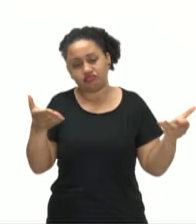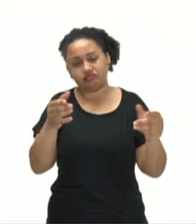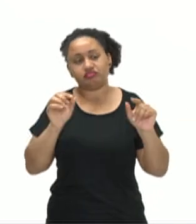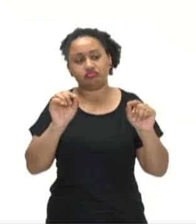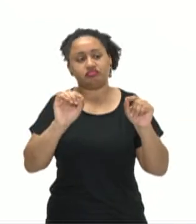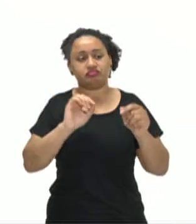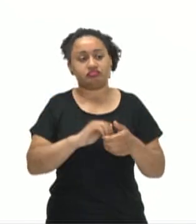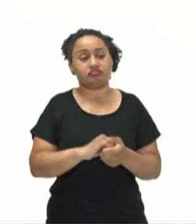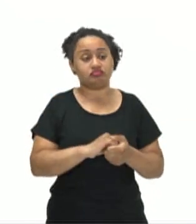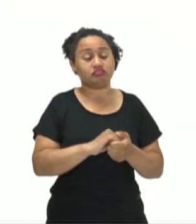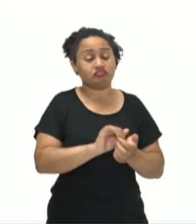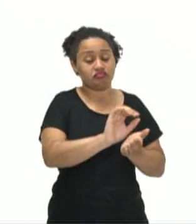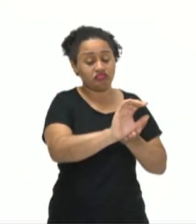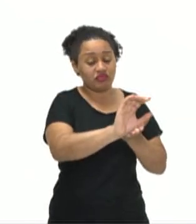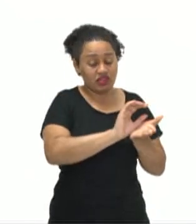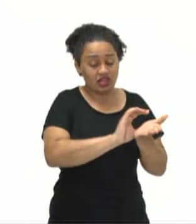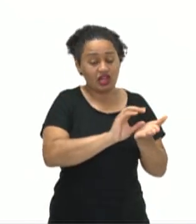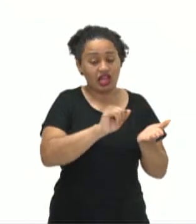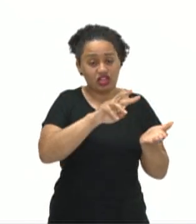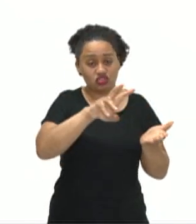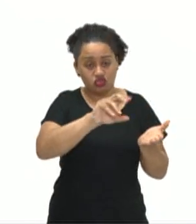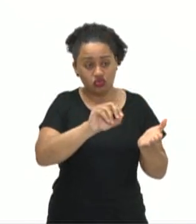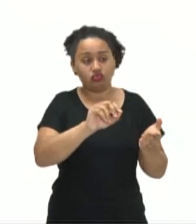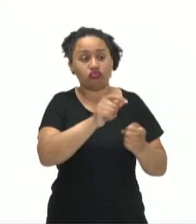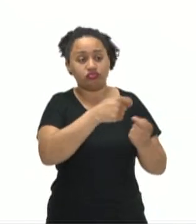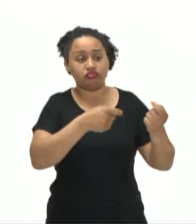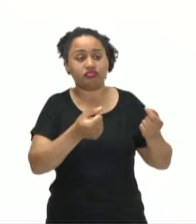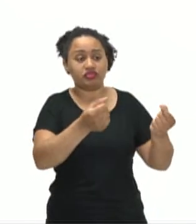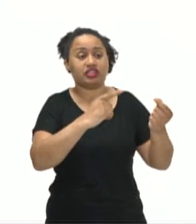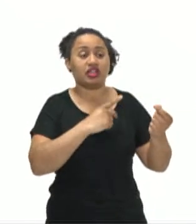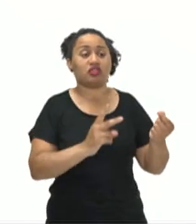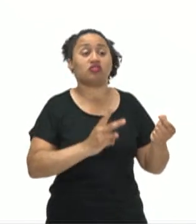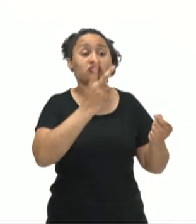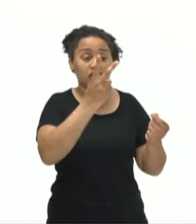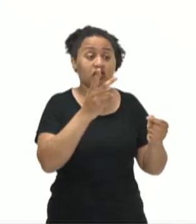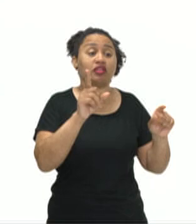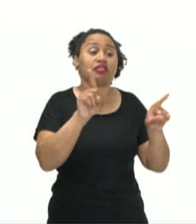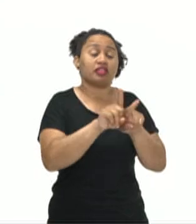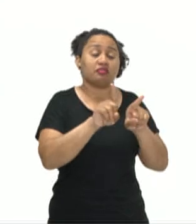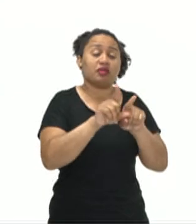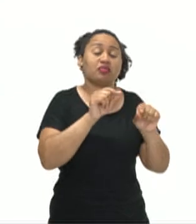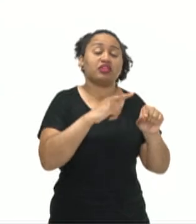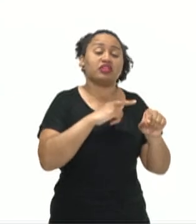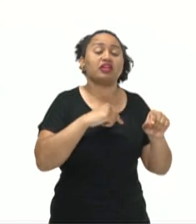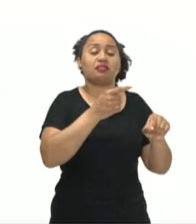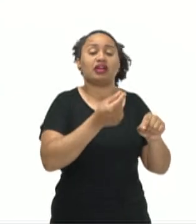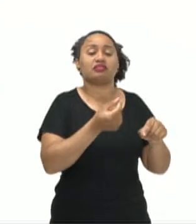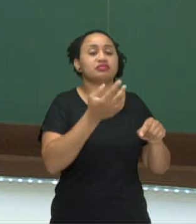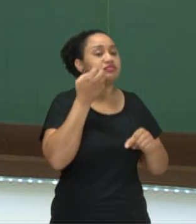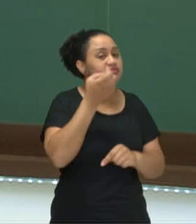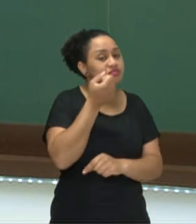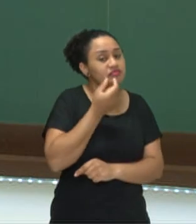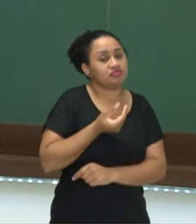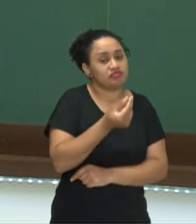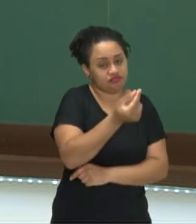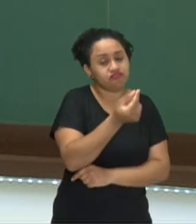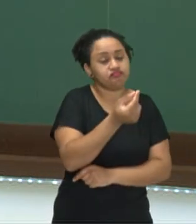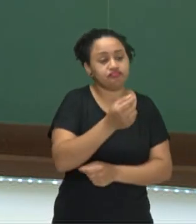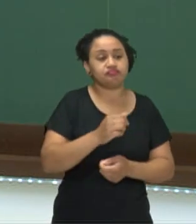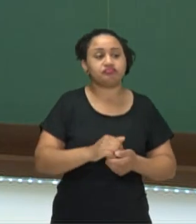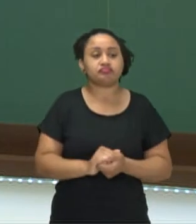ativo financeiro é tudo aquilo que tem um valor em si e que pode gerar um lucro para o seu